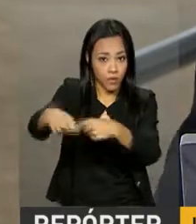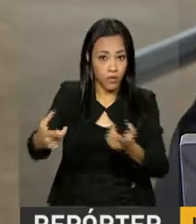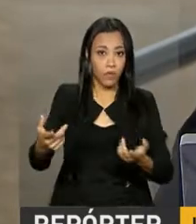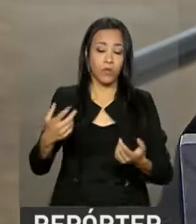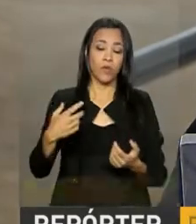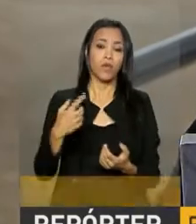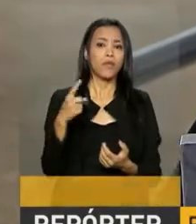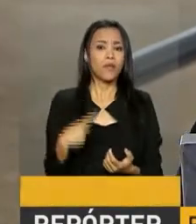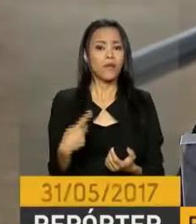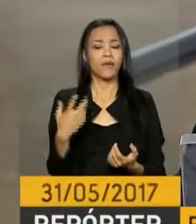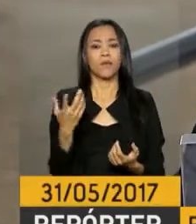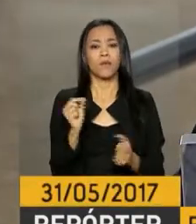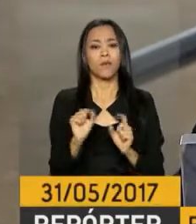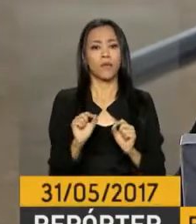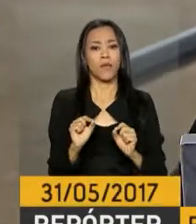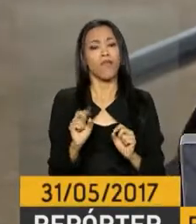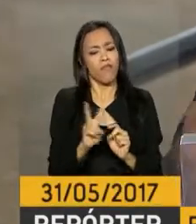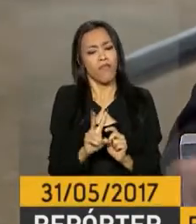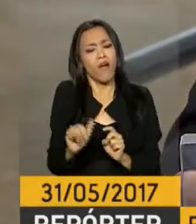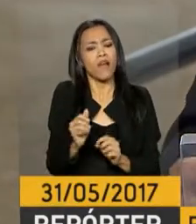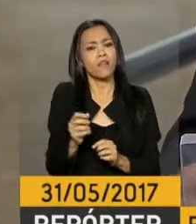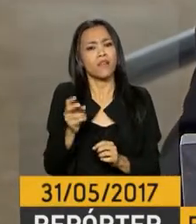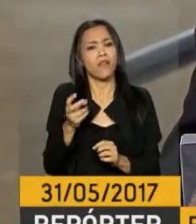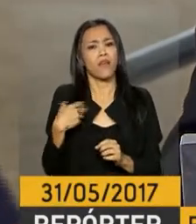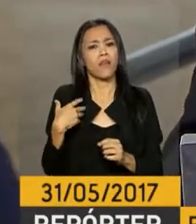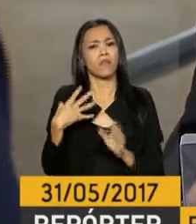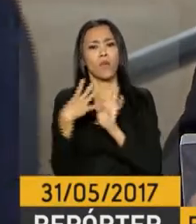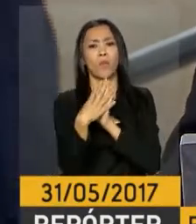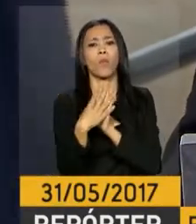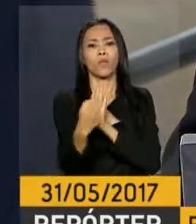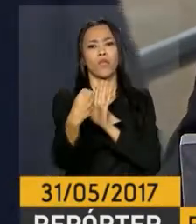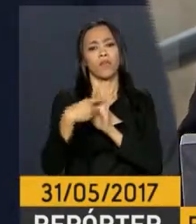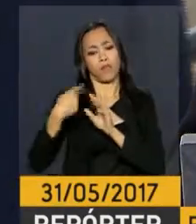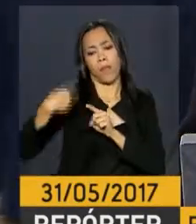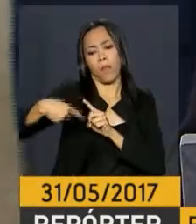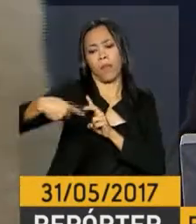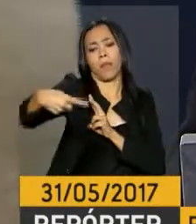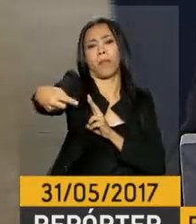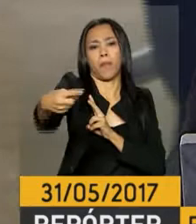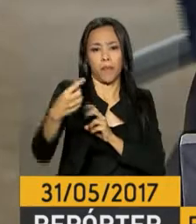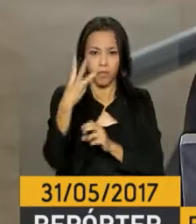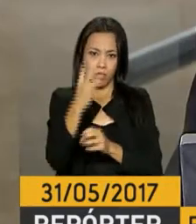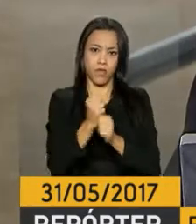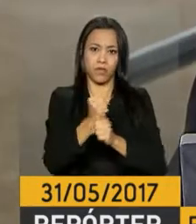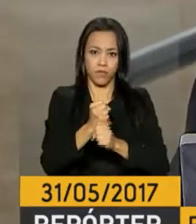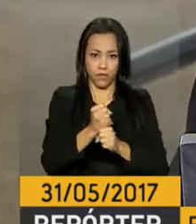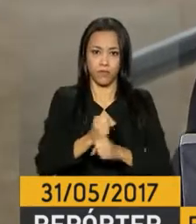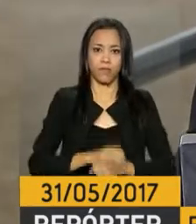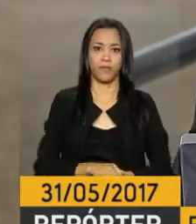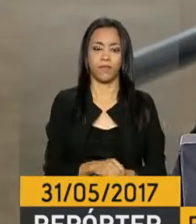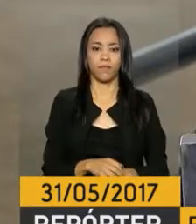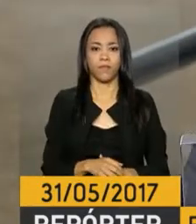condições, no mínimo, elas vão ser repetidas nos próximos 3 anos.